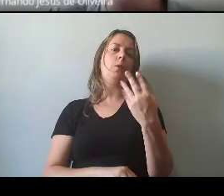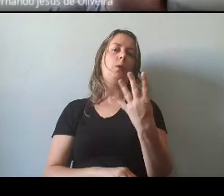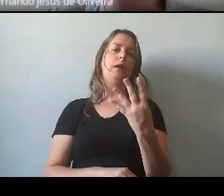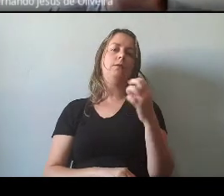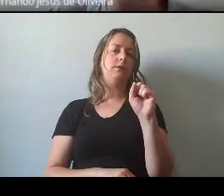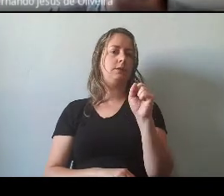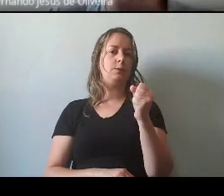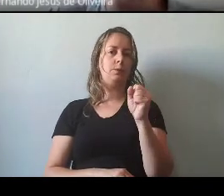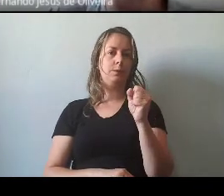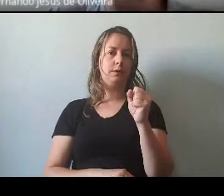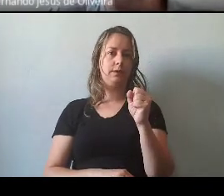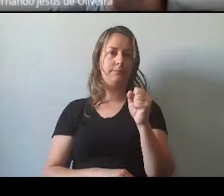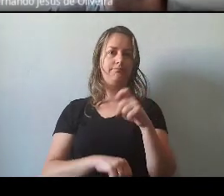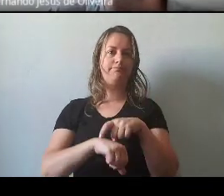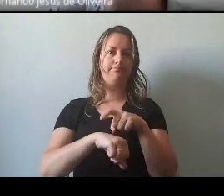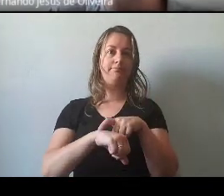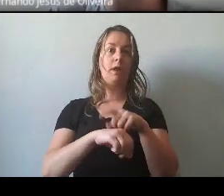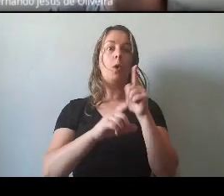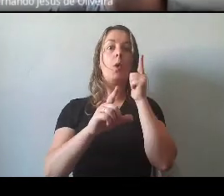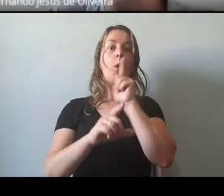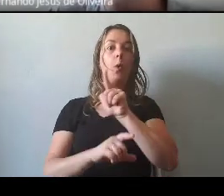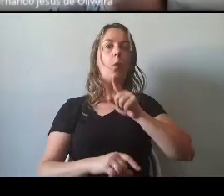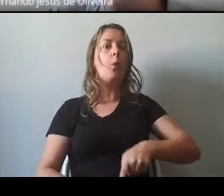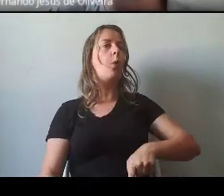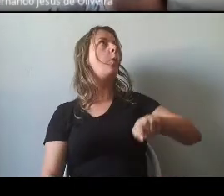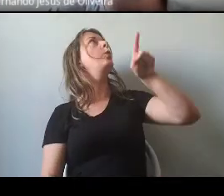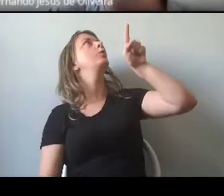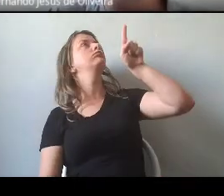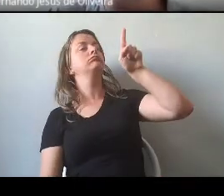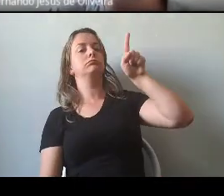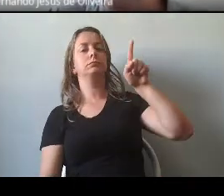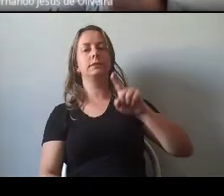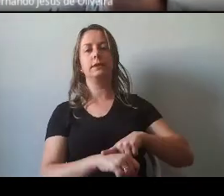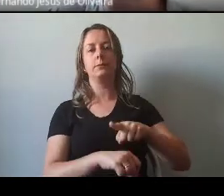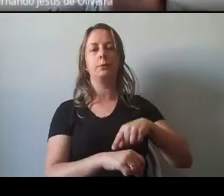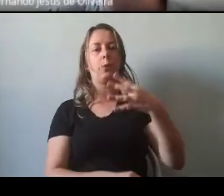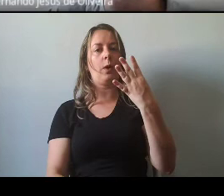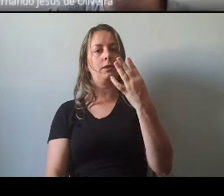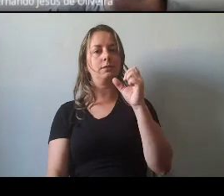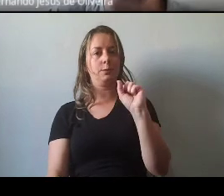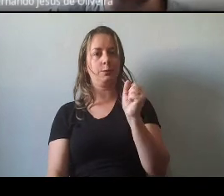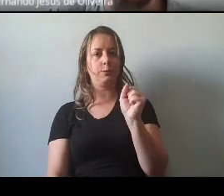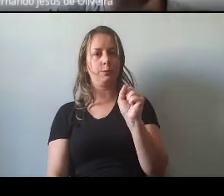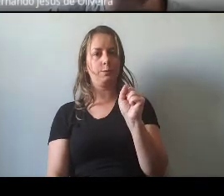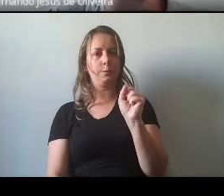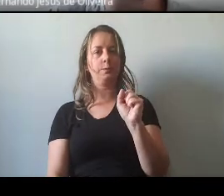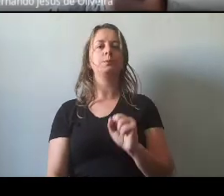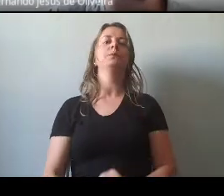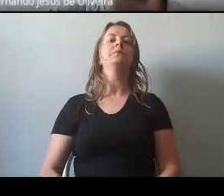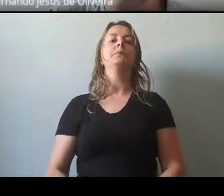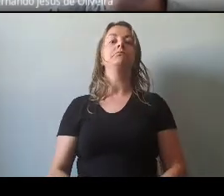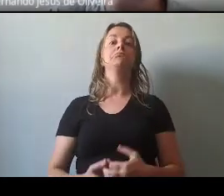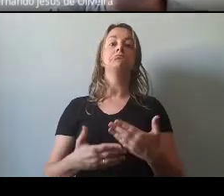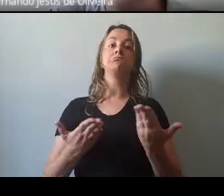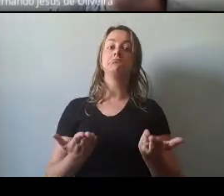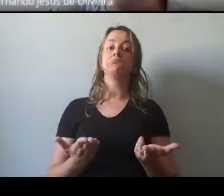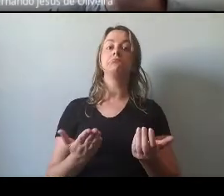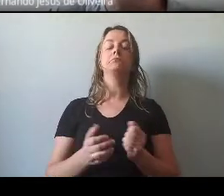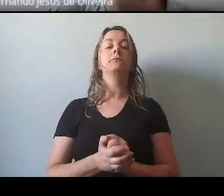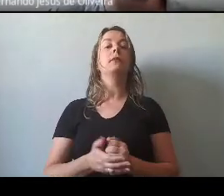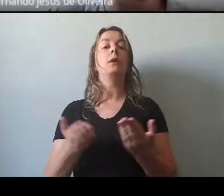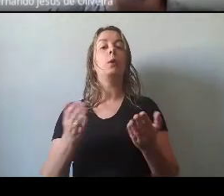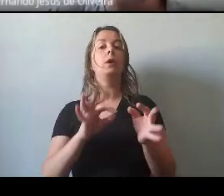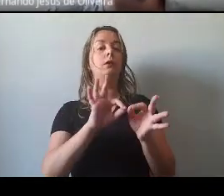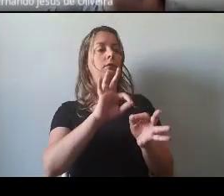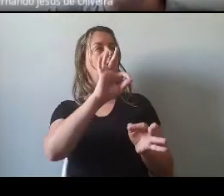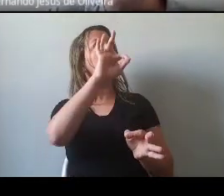a 4 segundos. Então, ele gasta 4 segundos para atingir a altura máxima, para subir. Ok?